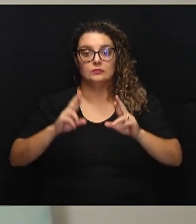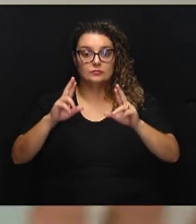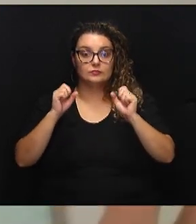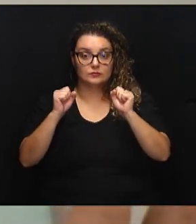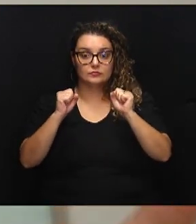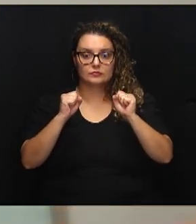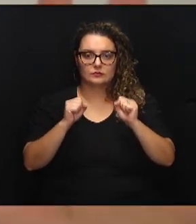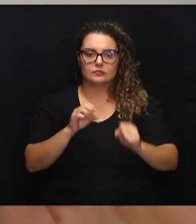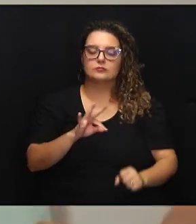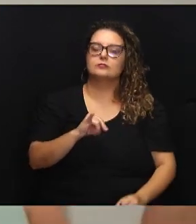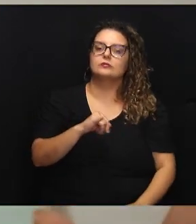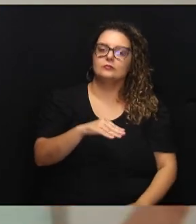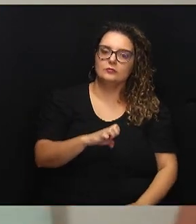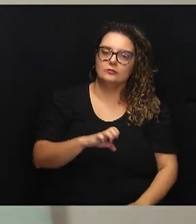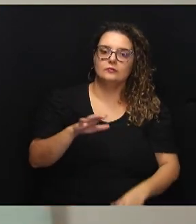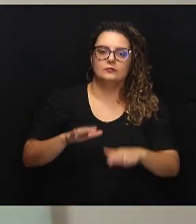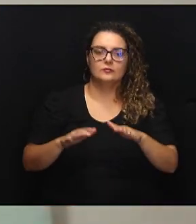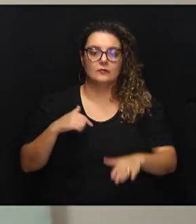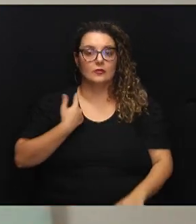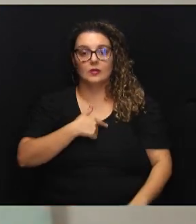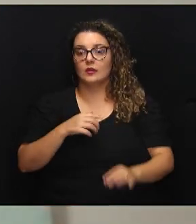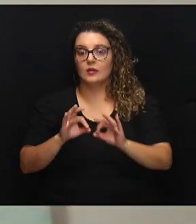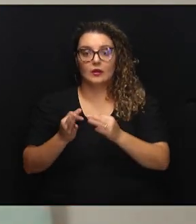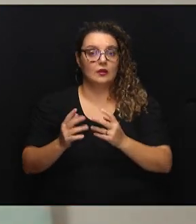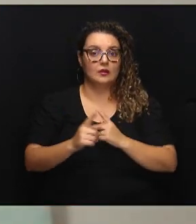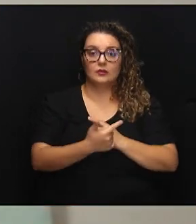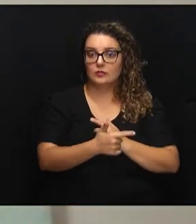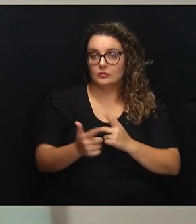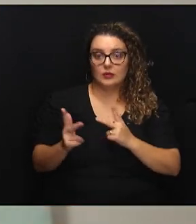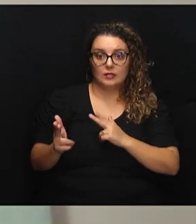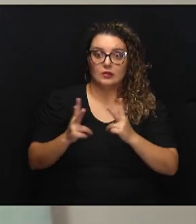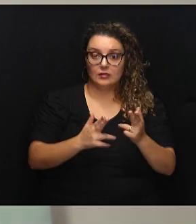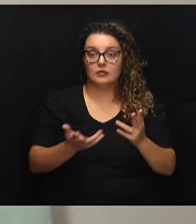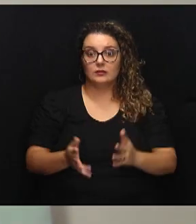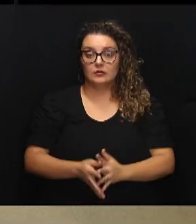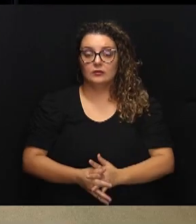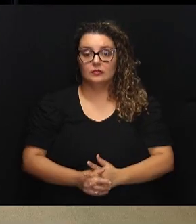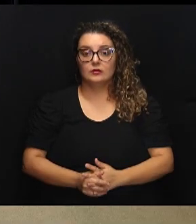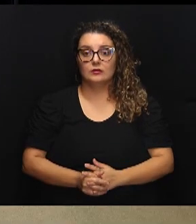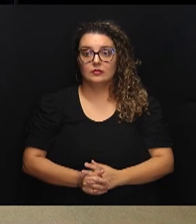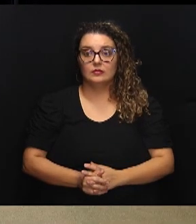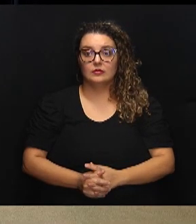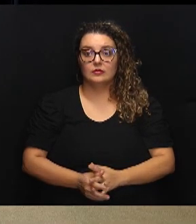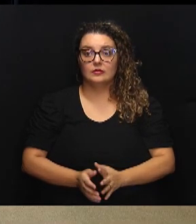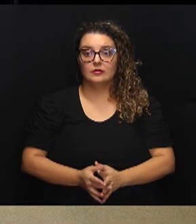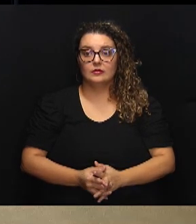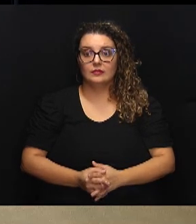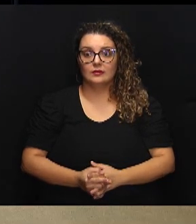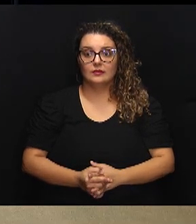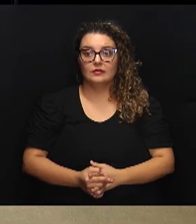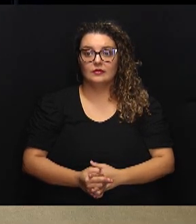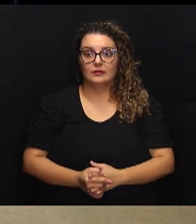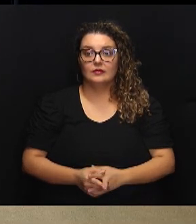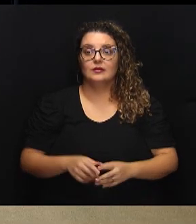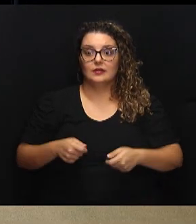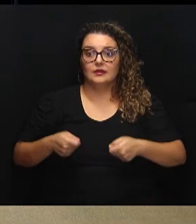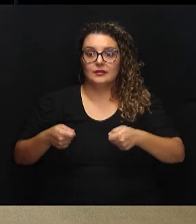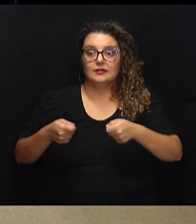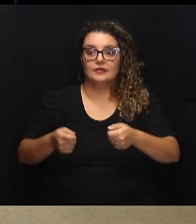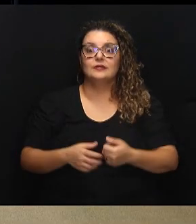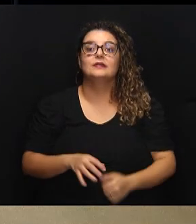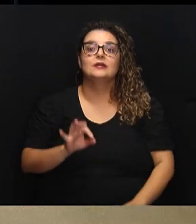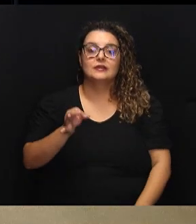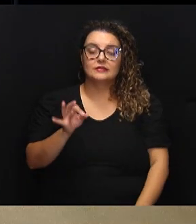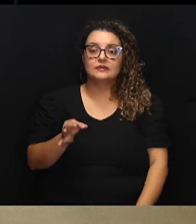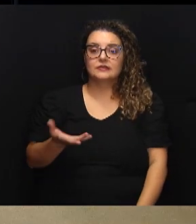time, mesmo que talvez a nossa família não tenha o mesmo time, Muito bem, né? é Então isso isso vai se mesmo. consolidando.